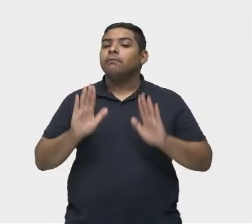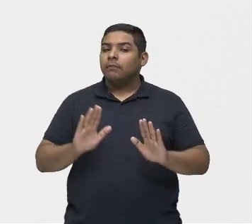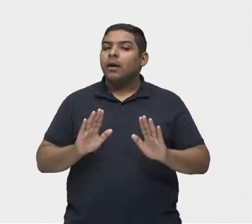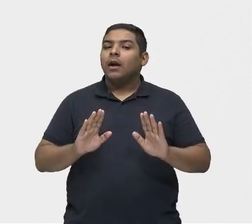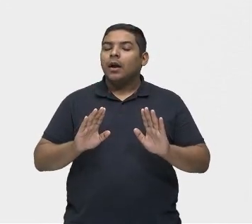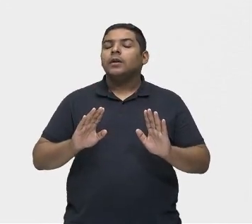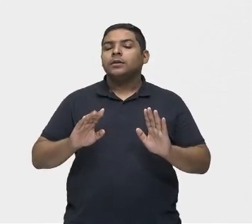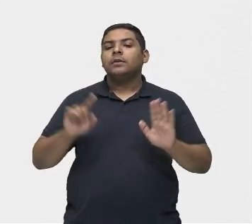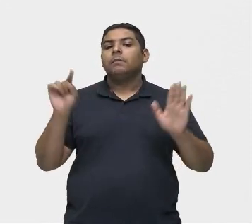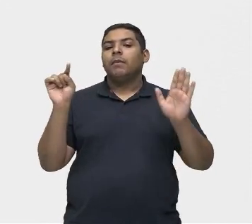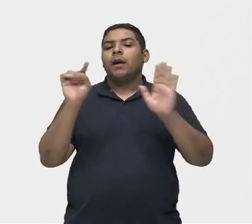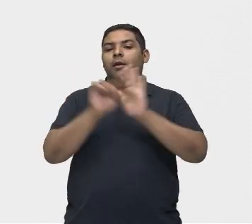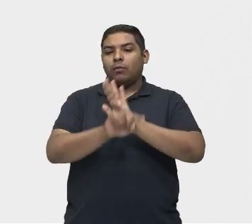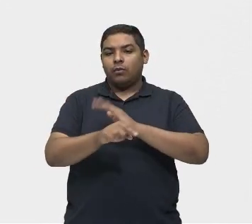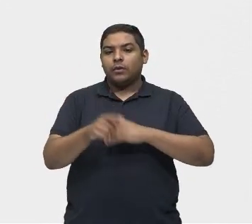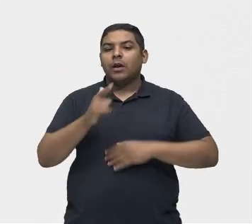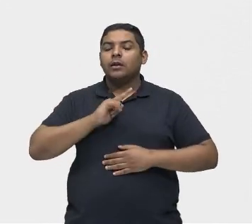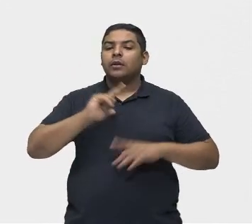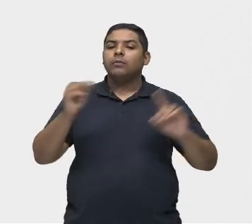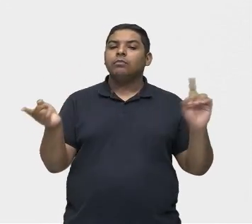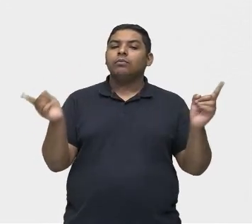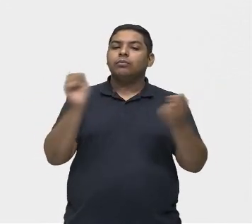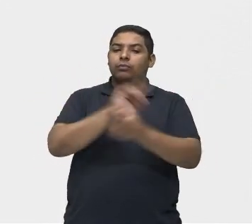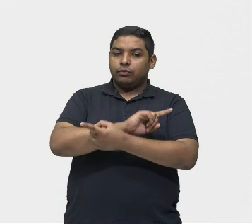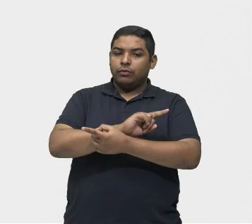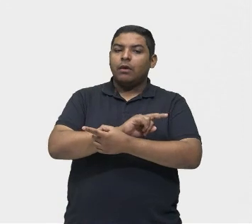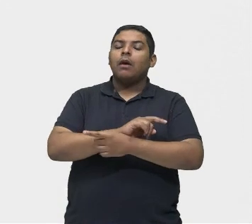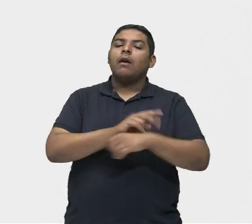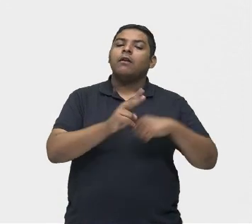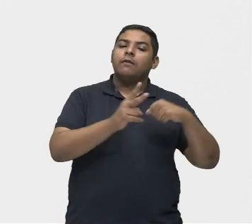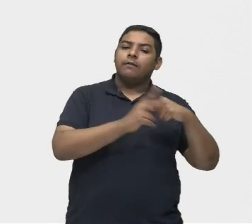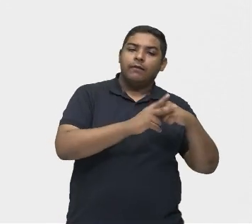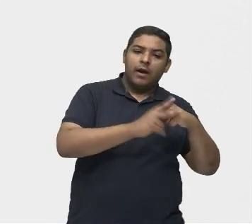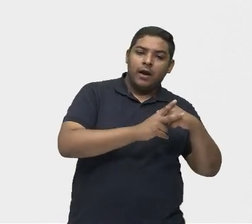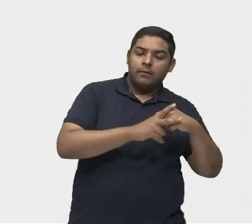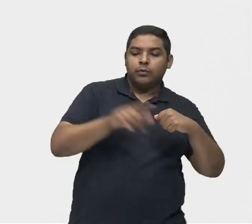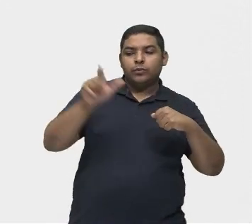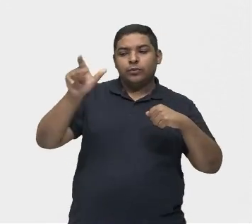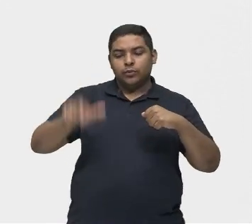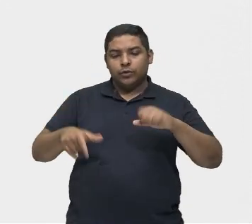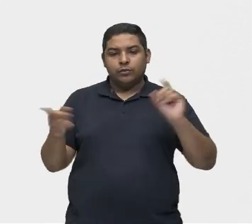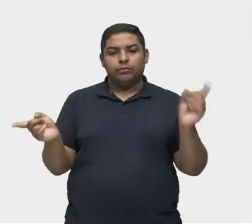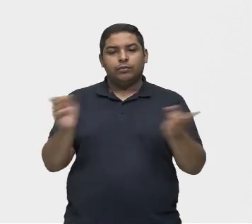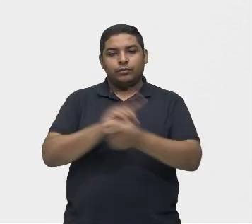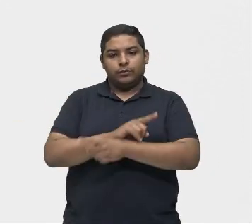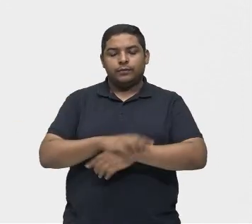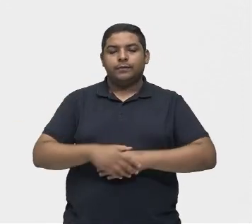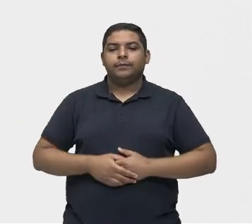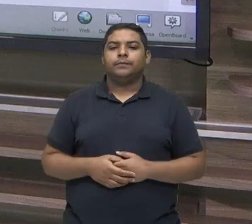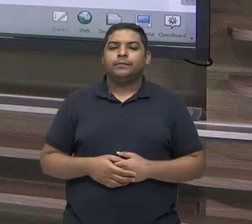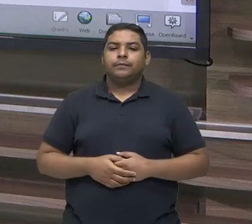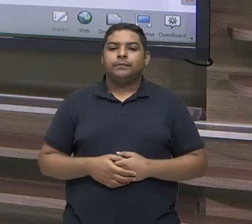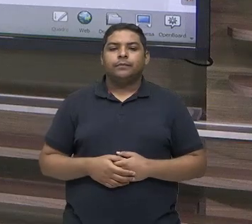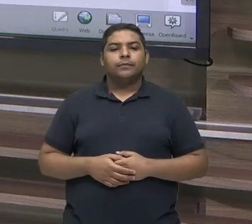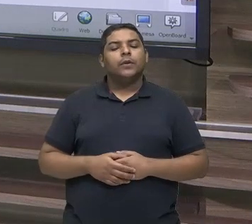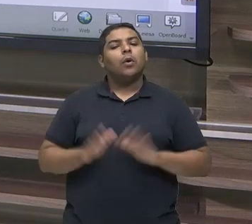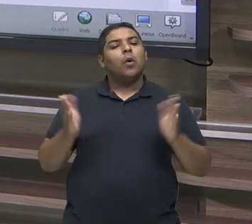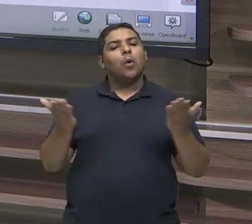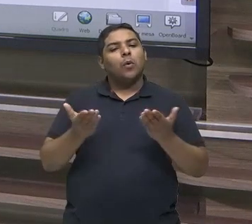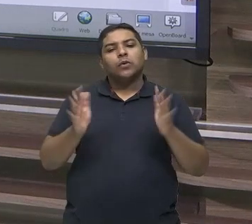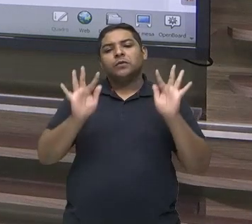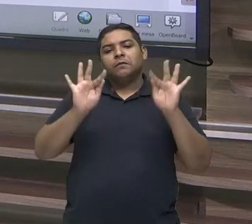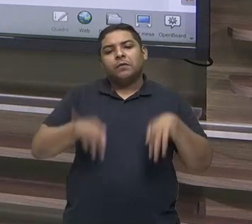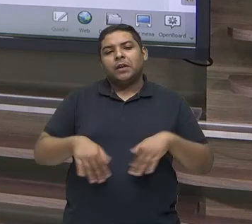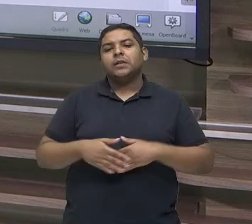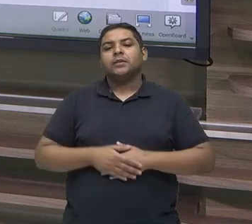interrogativas, então, há uma inversão entre verbo e sujeito, conforme nós vimos ali. Tá certo, gente? Então, por hoje era só e nós